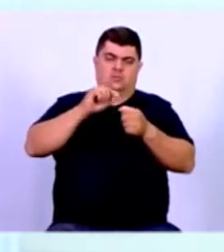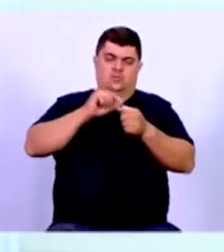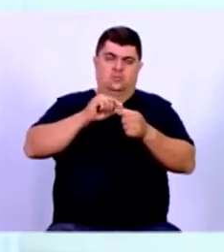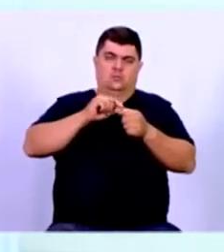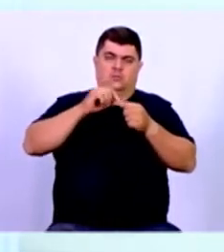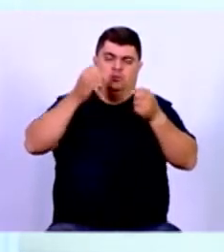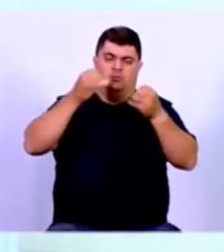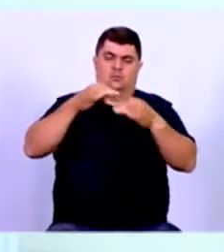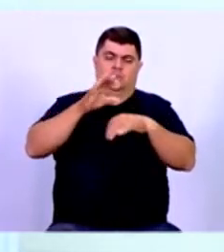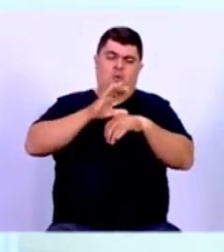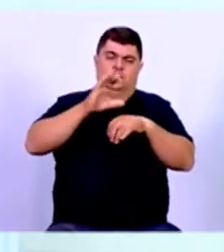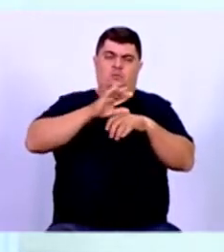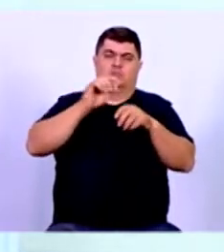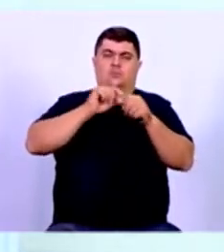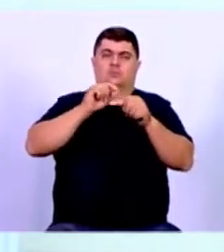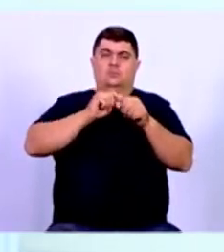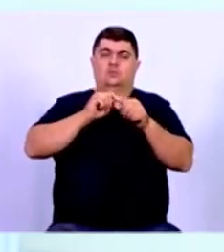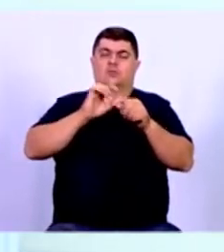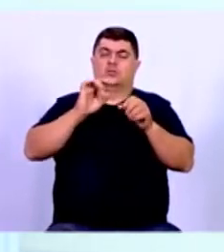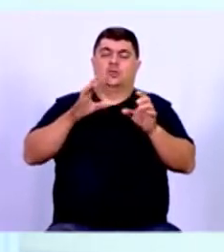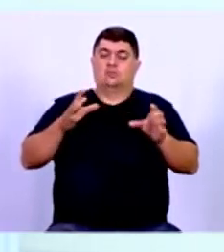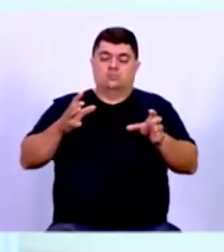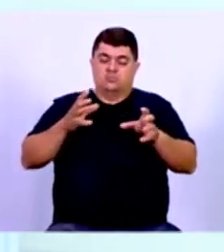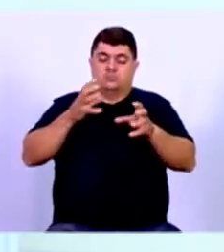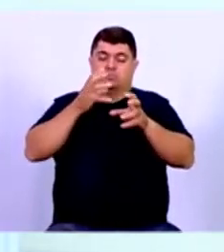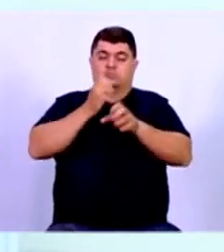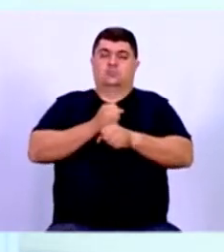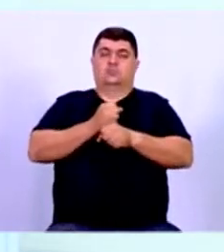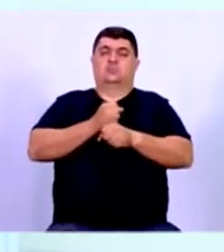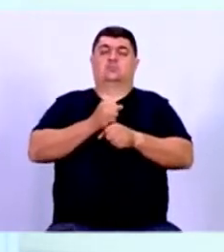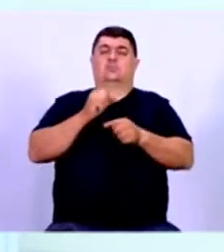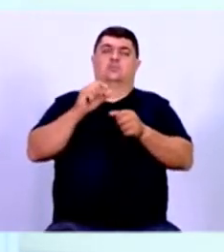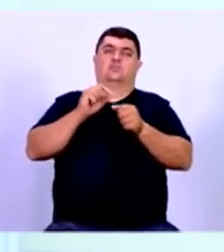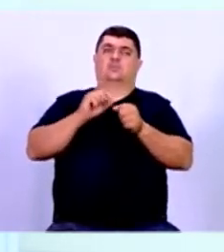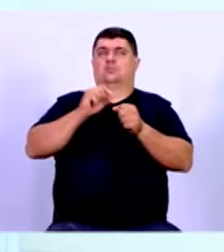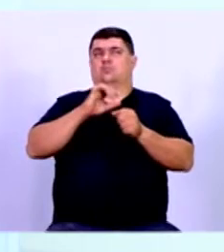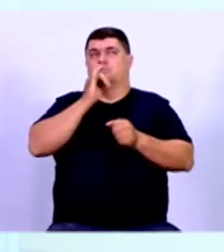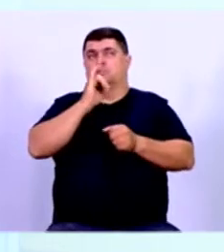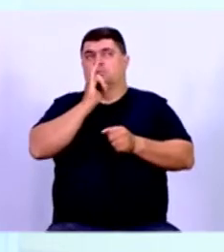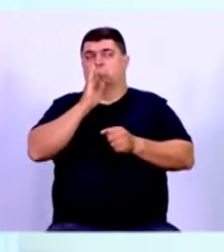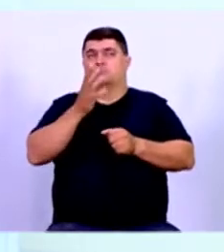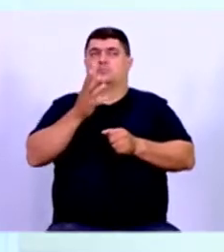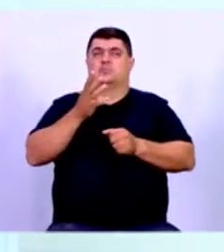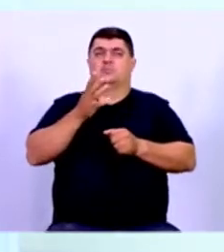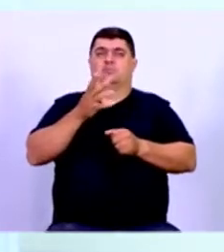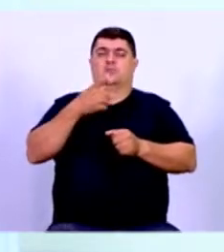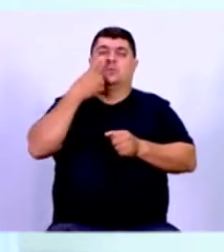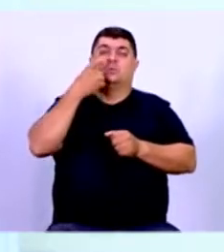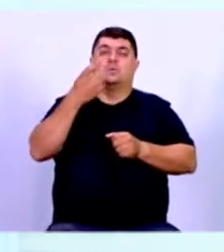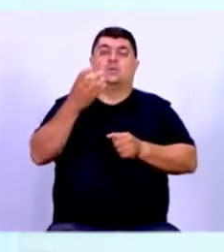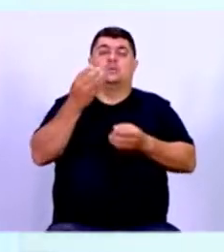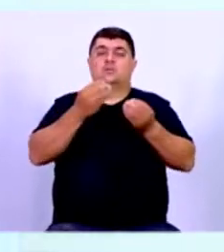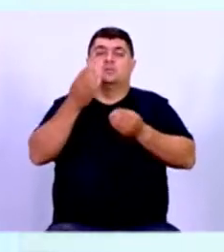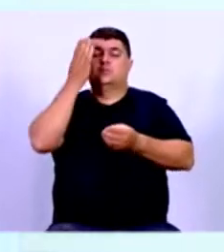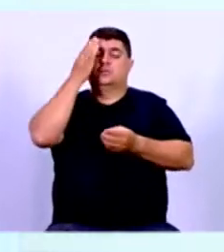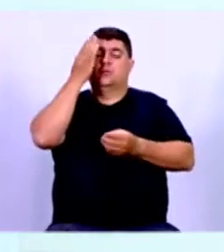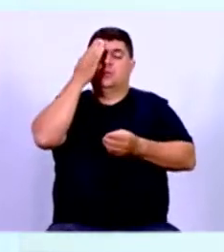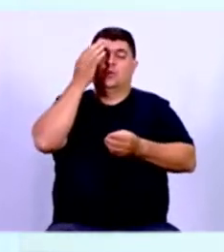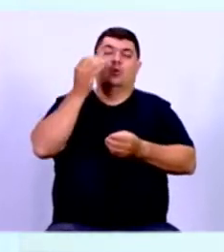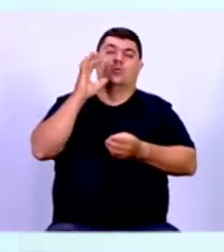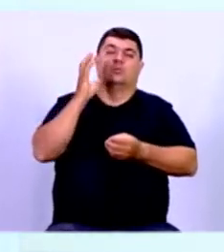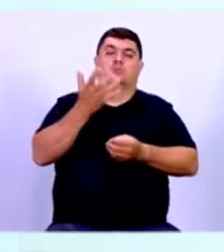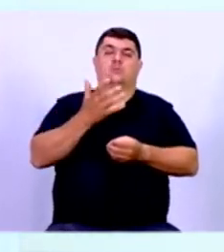seu curso, mas aí você faz como complementação da carga horária, você faz como por interesse em saber como que de fato